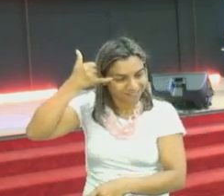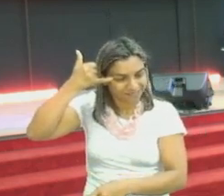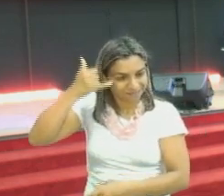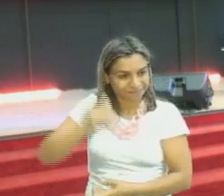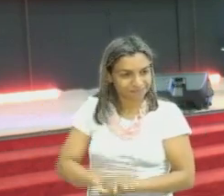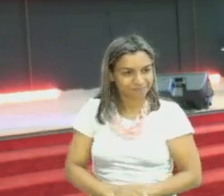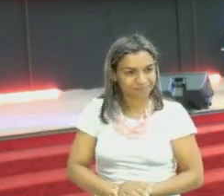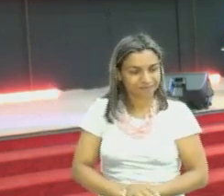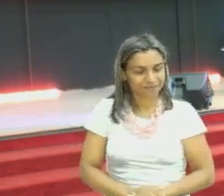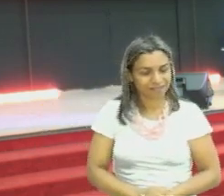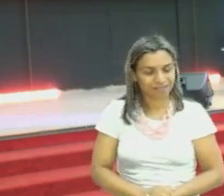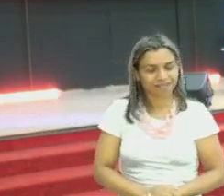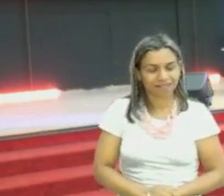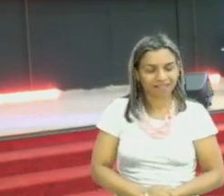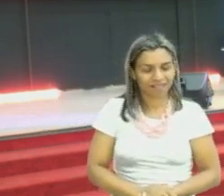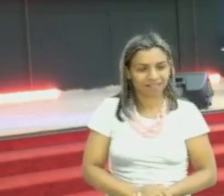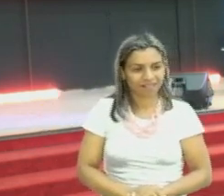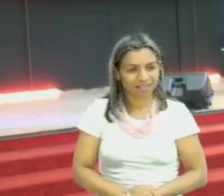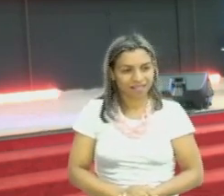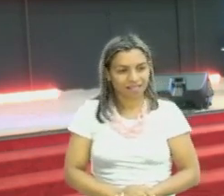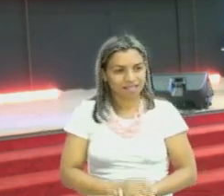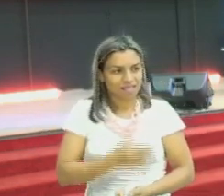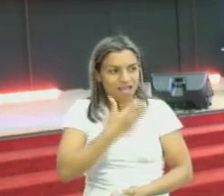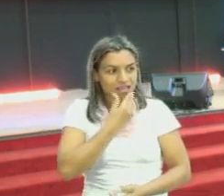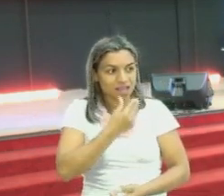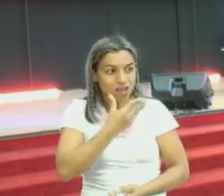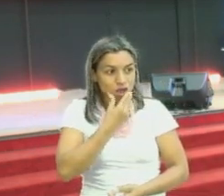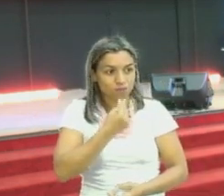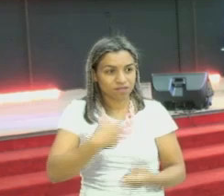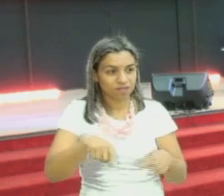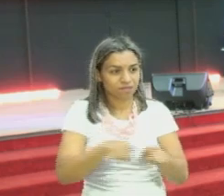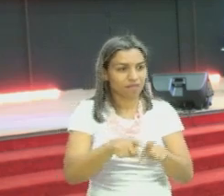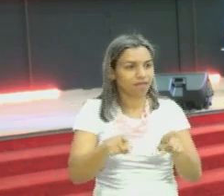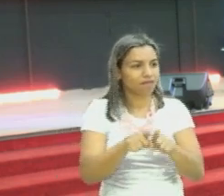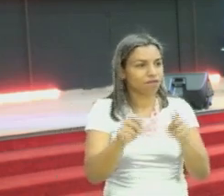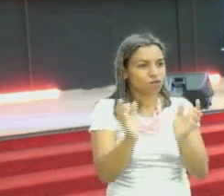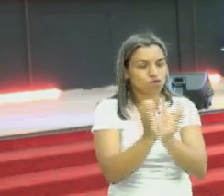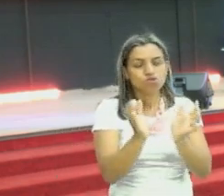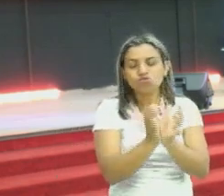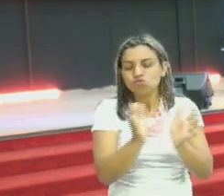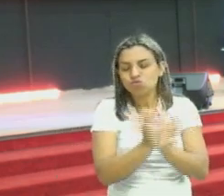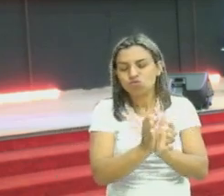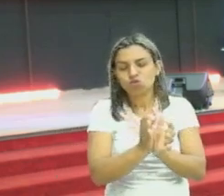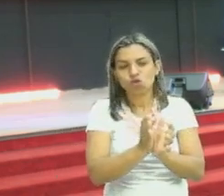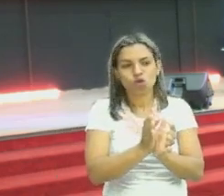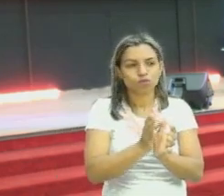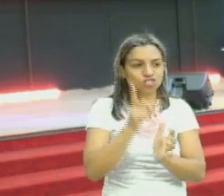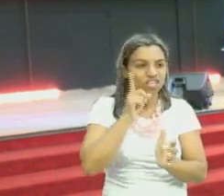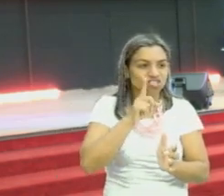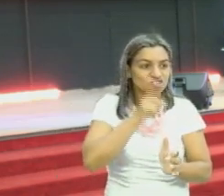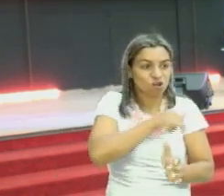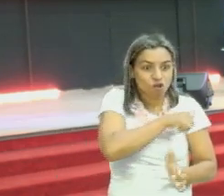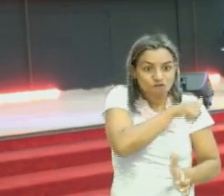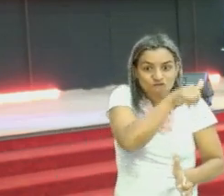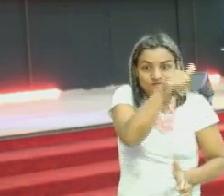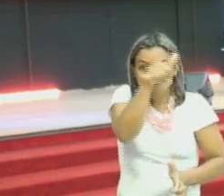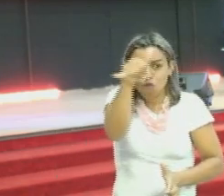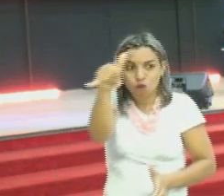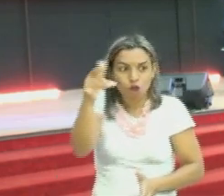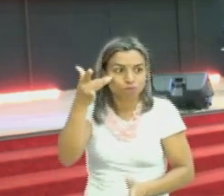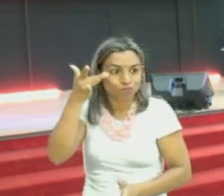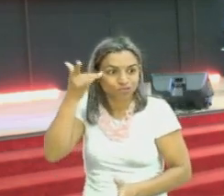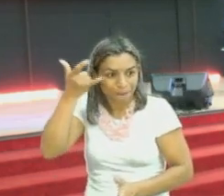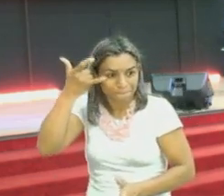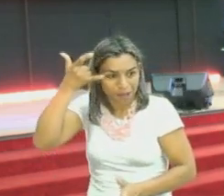Jack DeShazer, com uma esquadrilha americana, voou ao Japão para